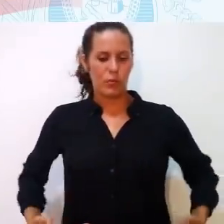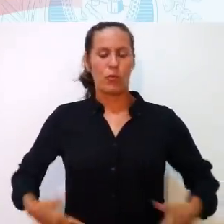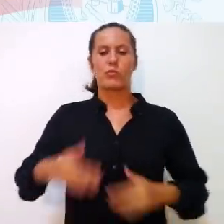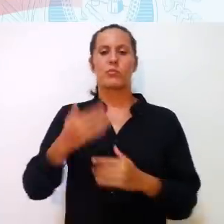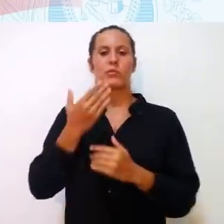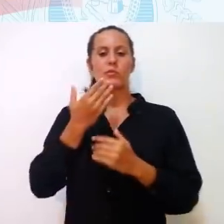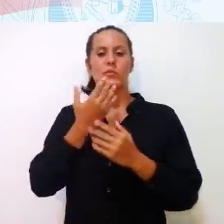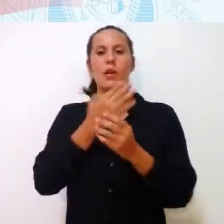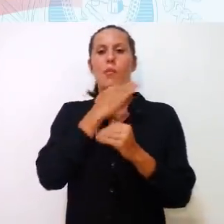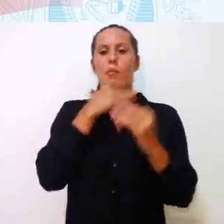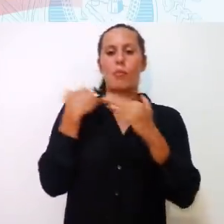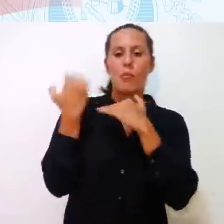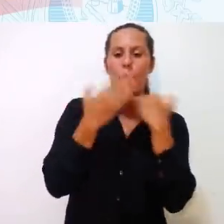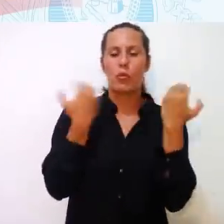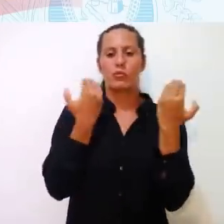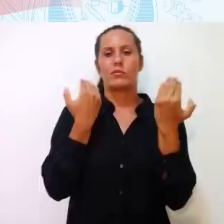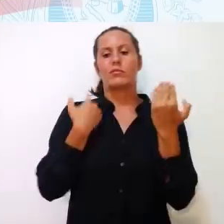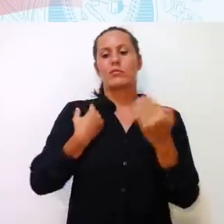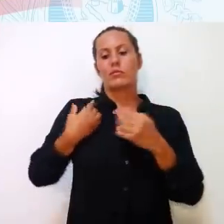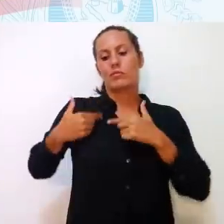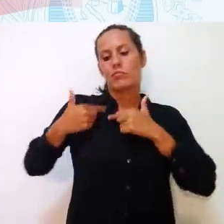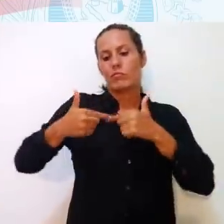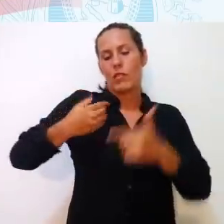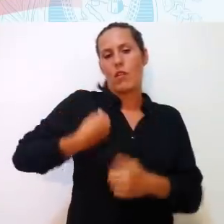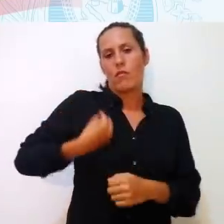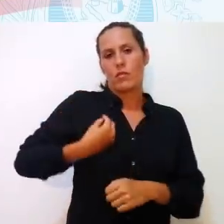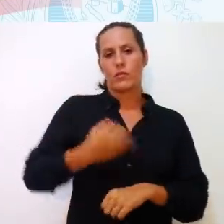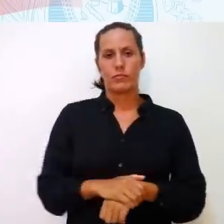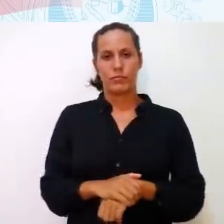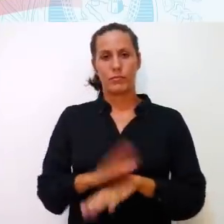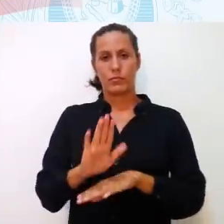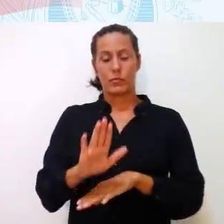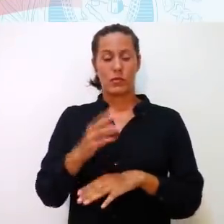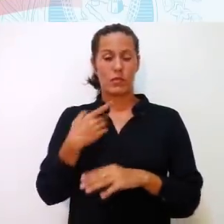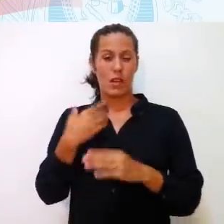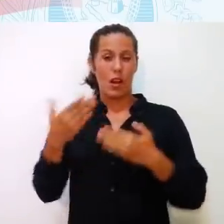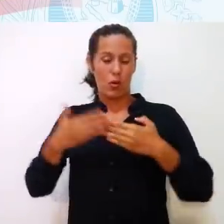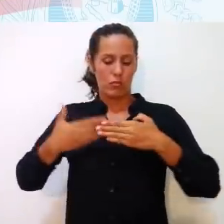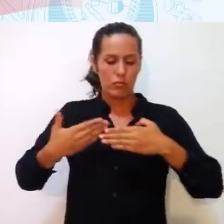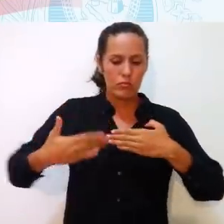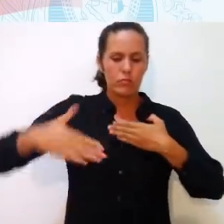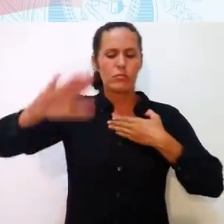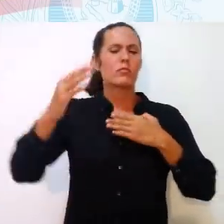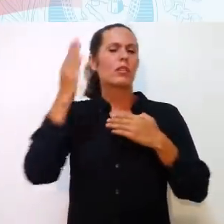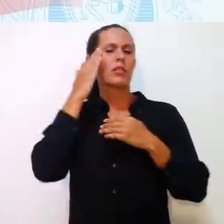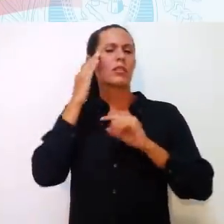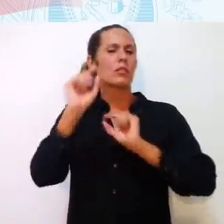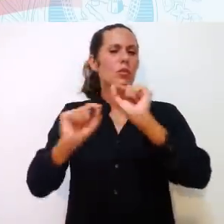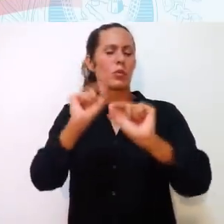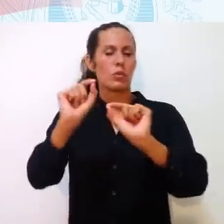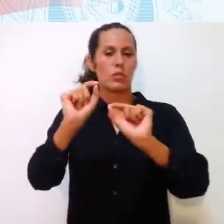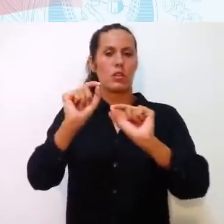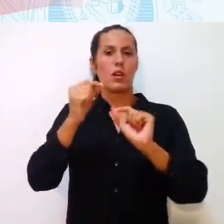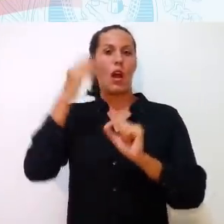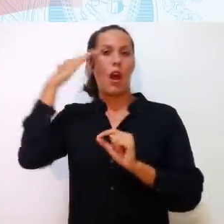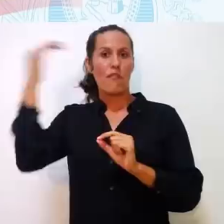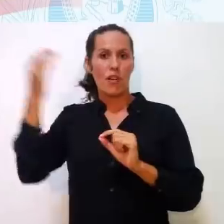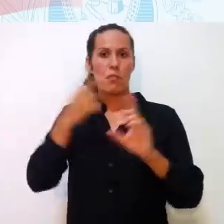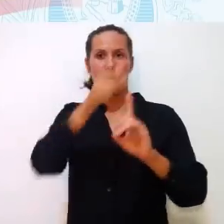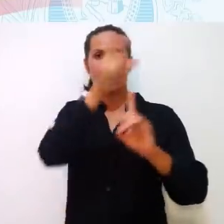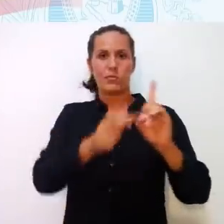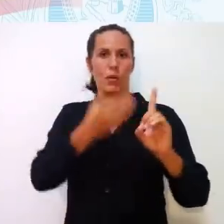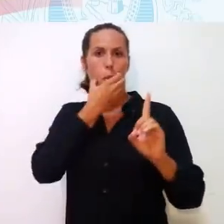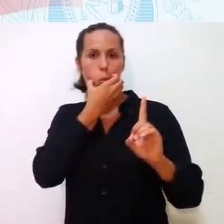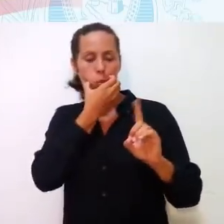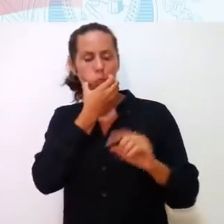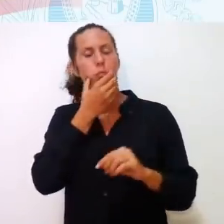por todos os lados, quase todos os dias. E agora a gente vai seguir em frente. Para poder a gente entender melhor a fama e